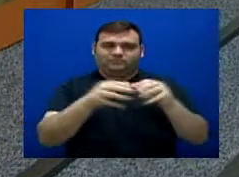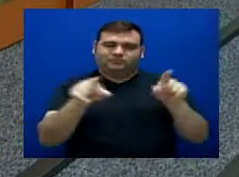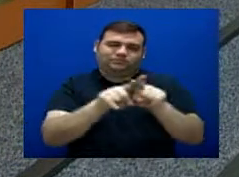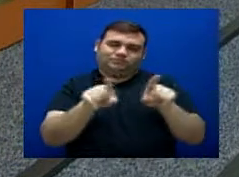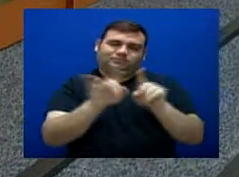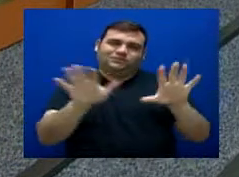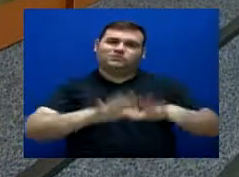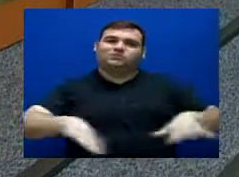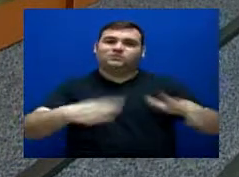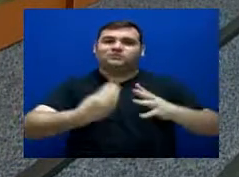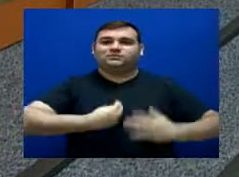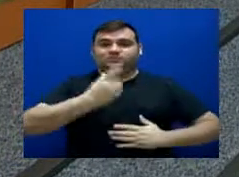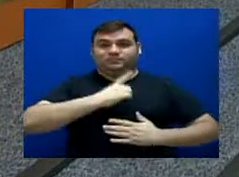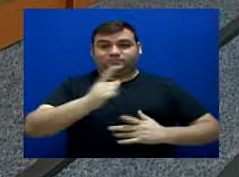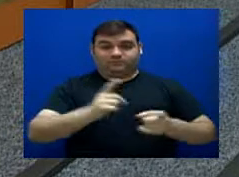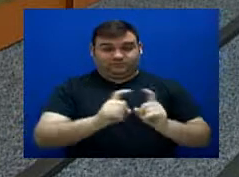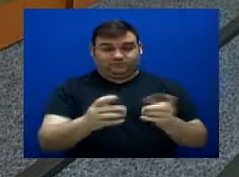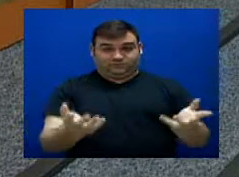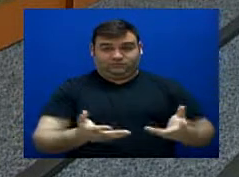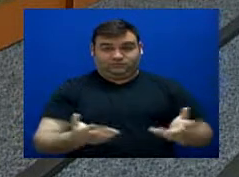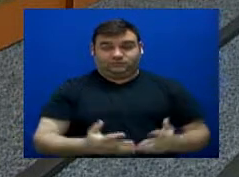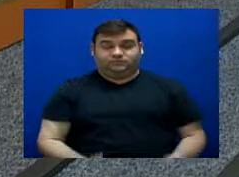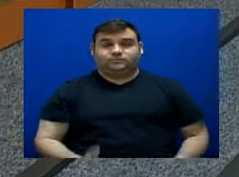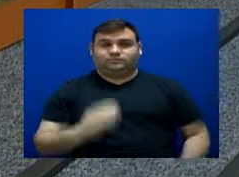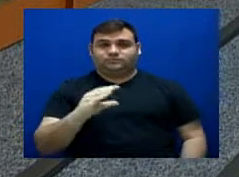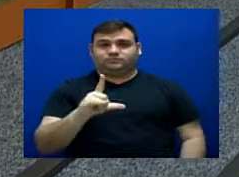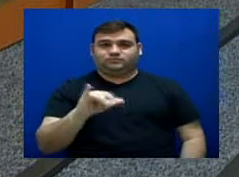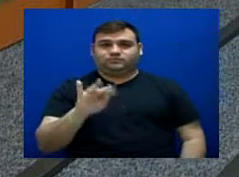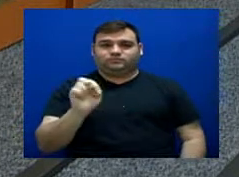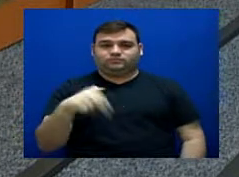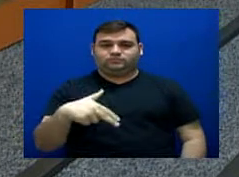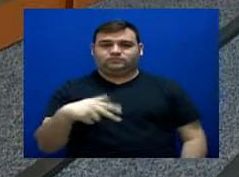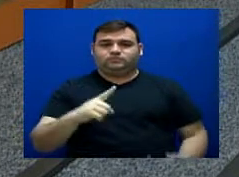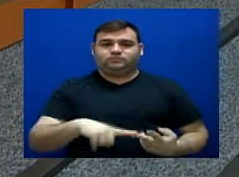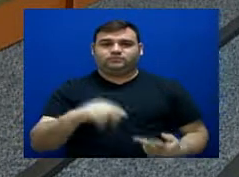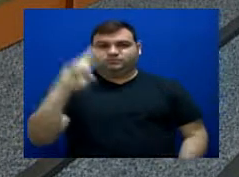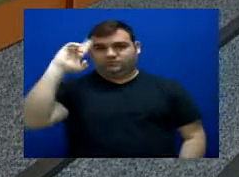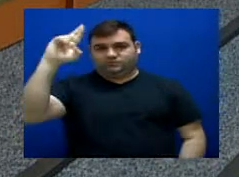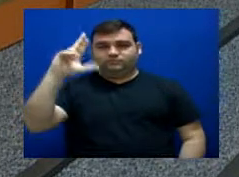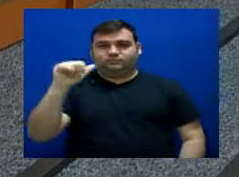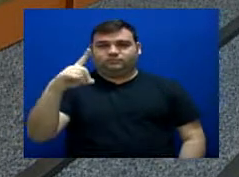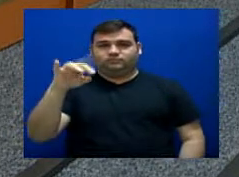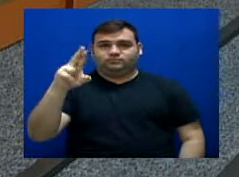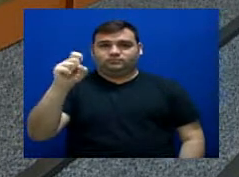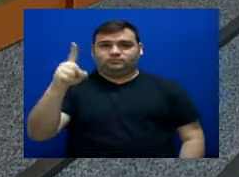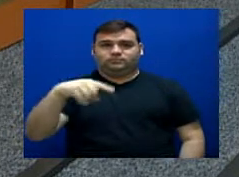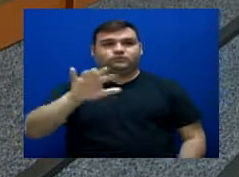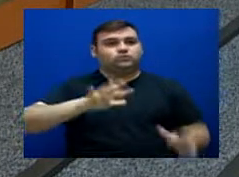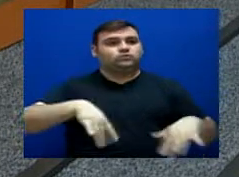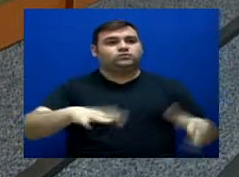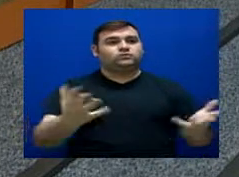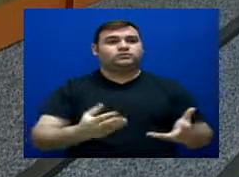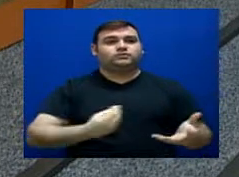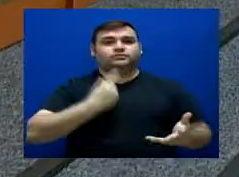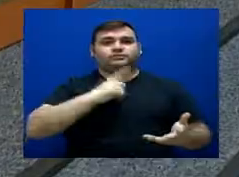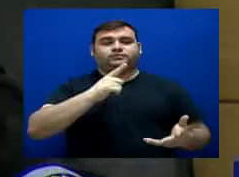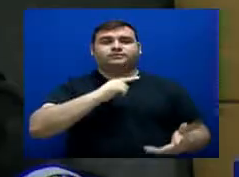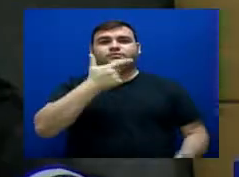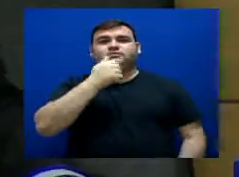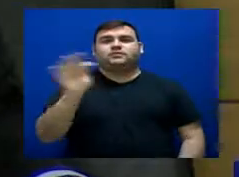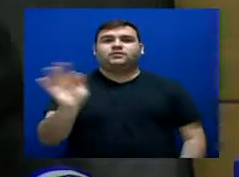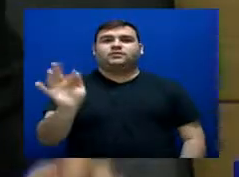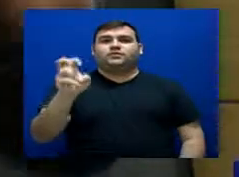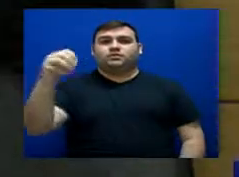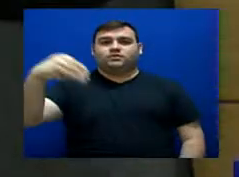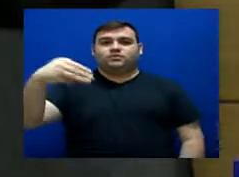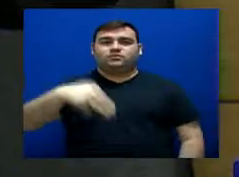todos que vieram aqui participar da sessão hoje, o Cleiton, o mestre André e todos que estão aqui participando. O vereador França,